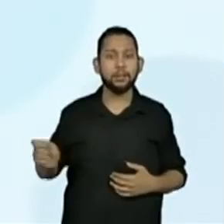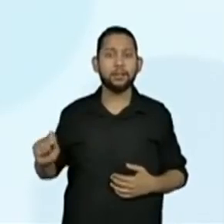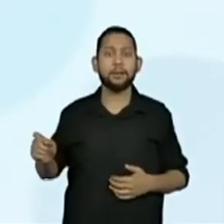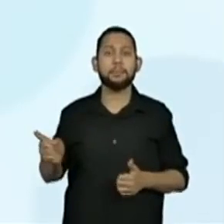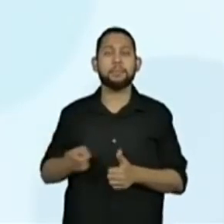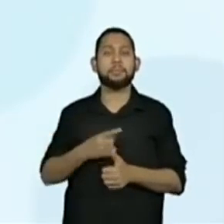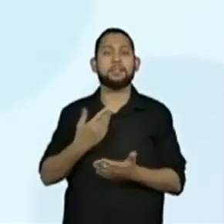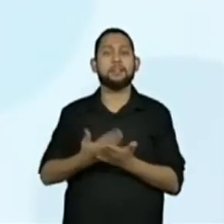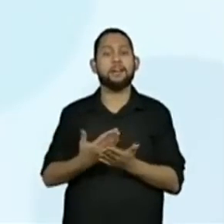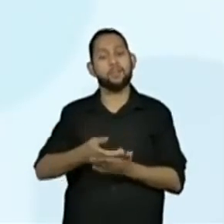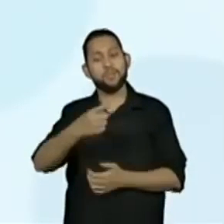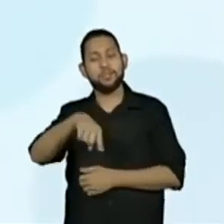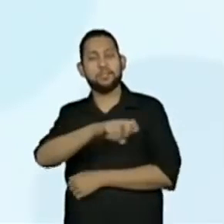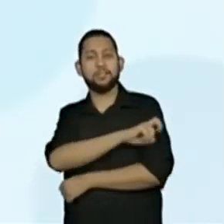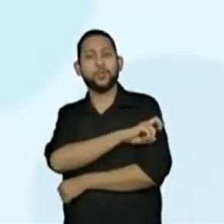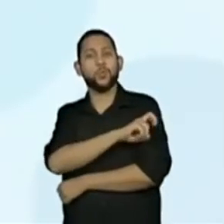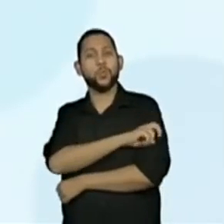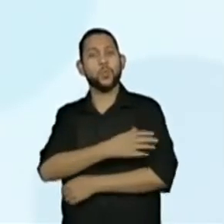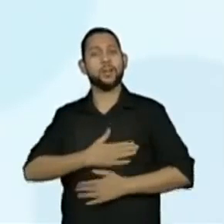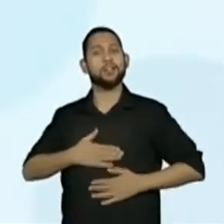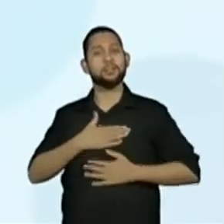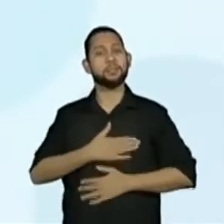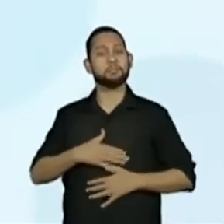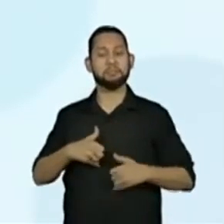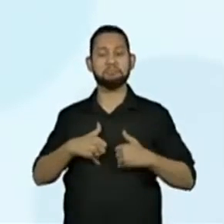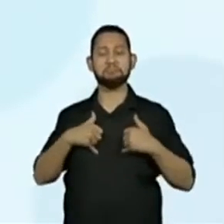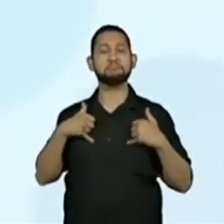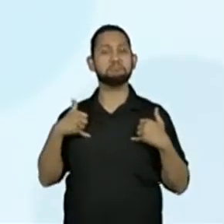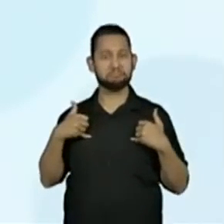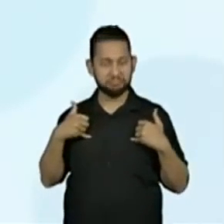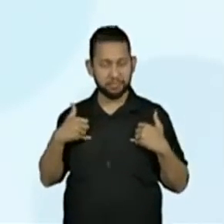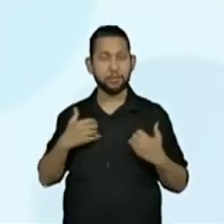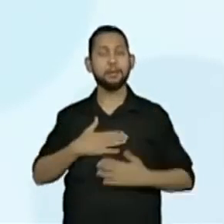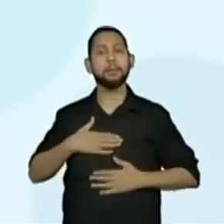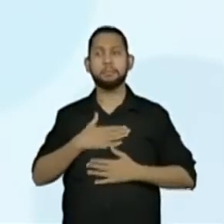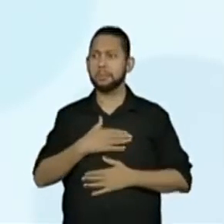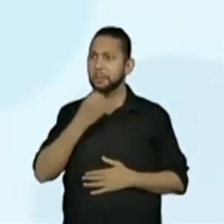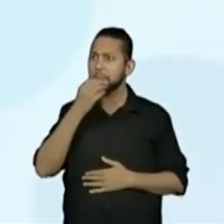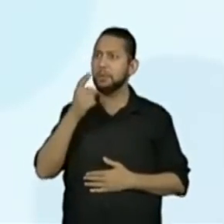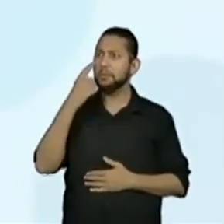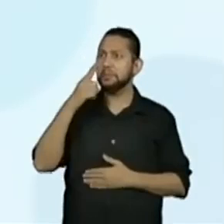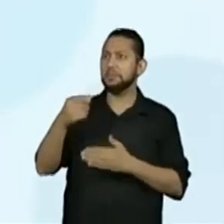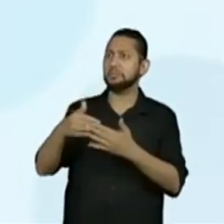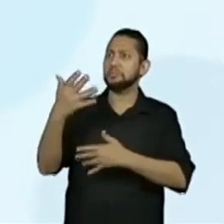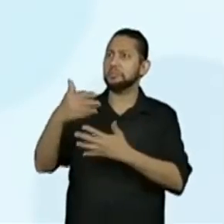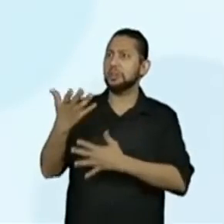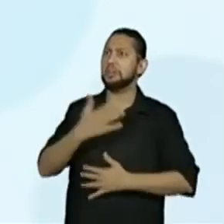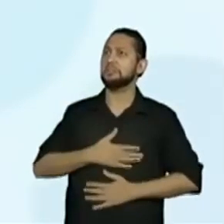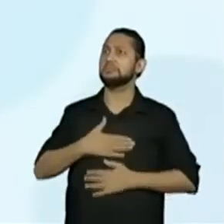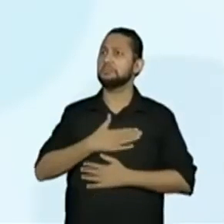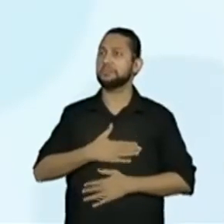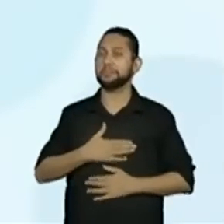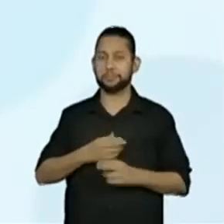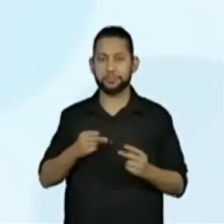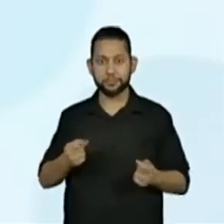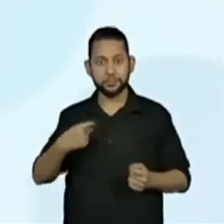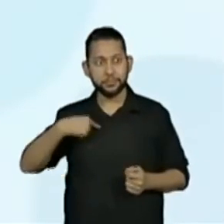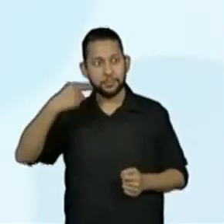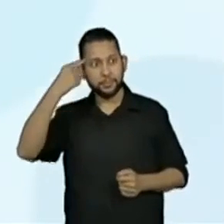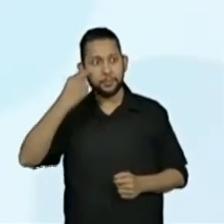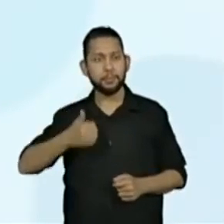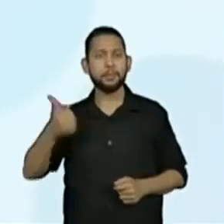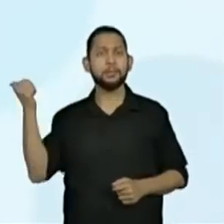primeira aula com quinto ano estou me sentindo muito bem recepcionada por vocês vamos lá